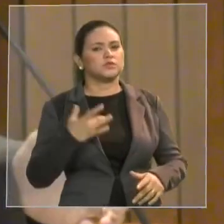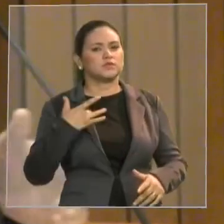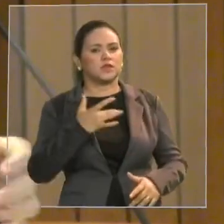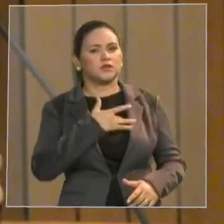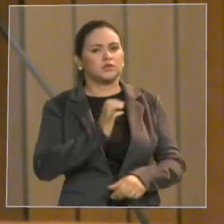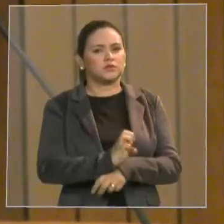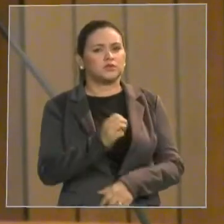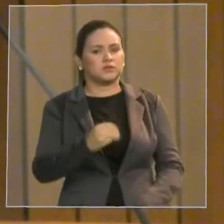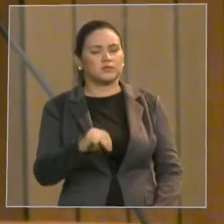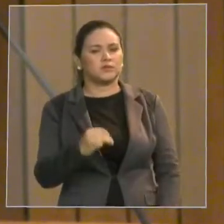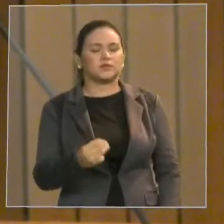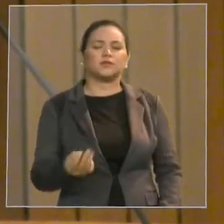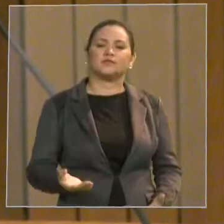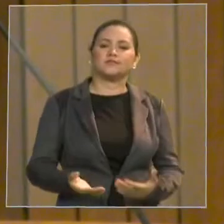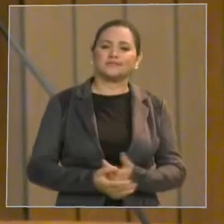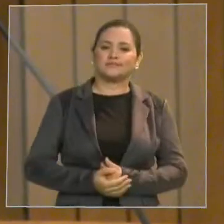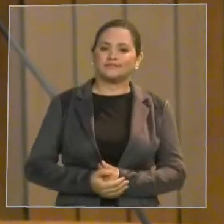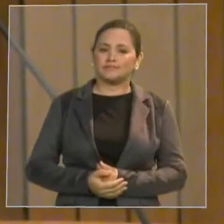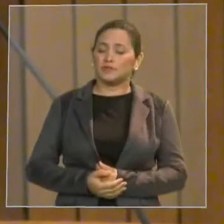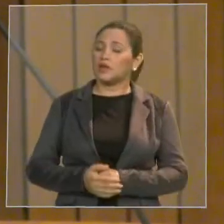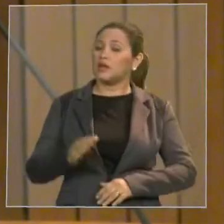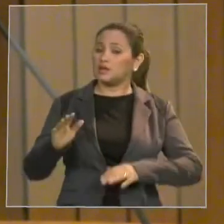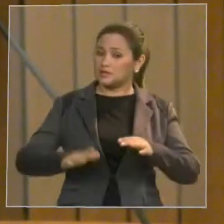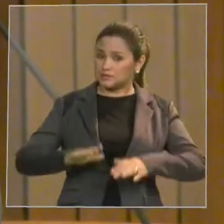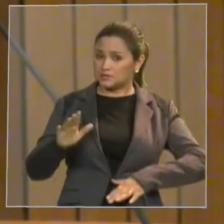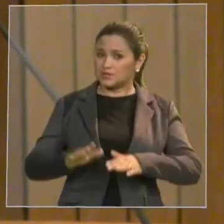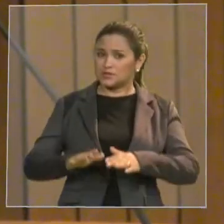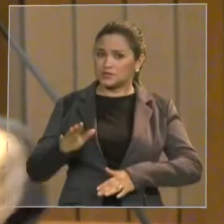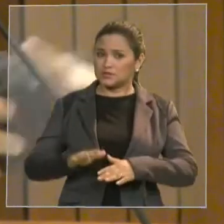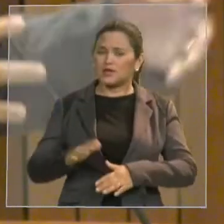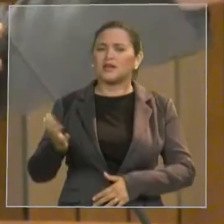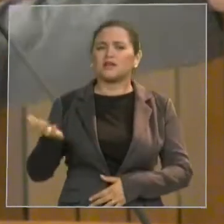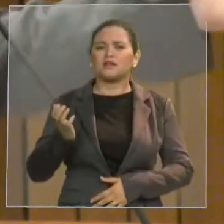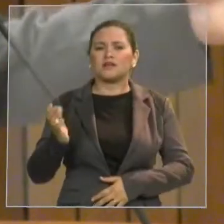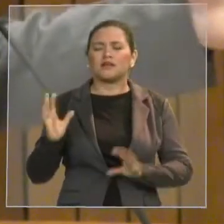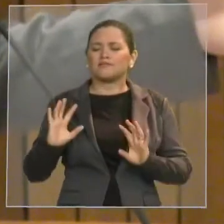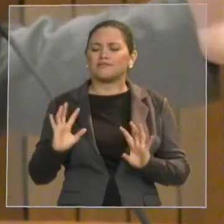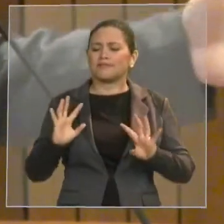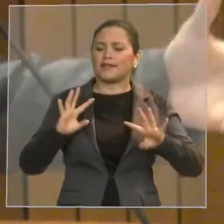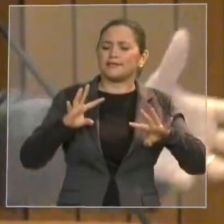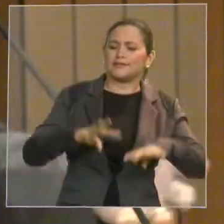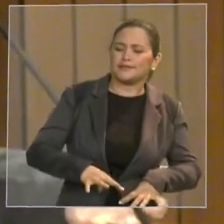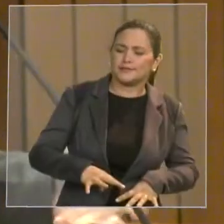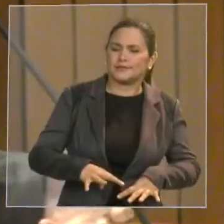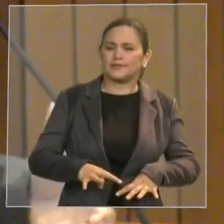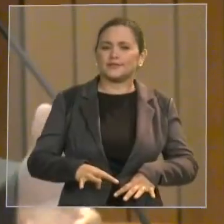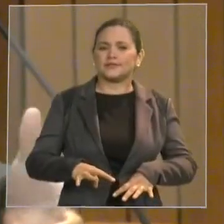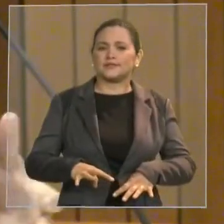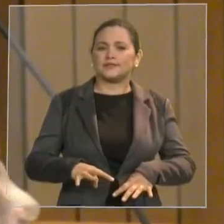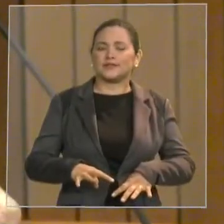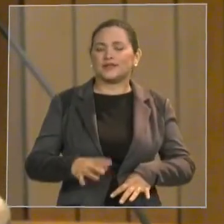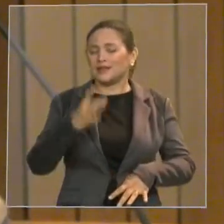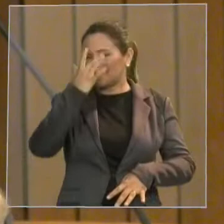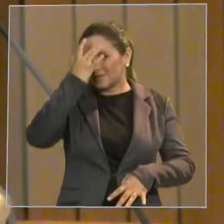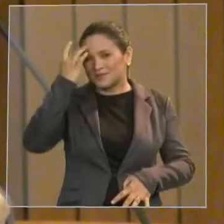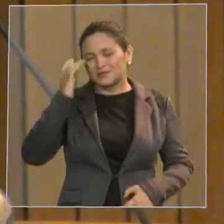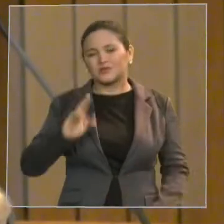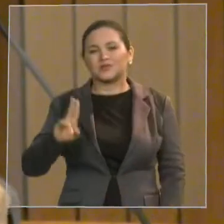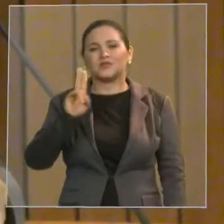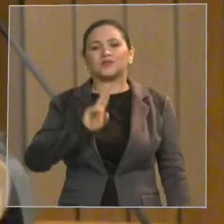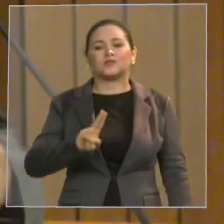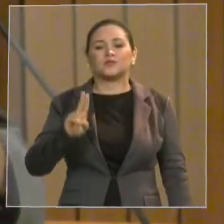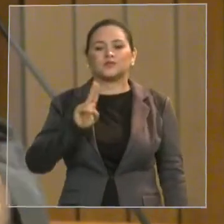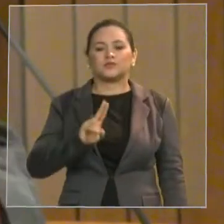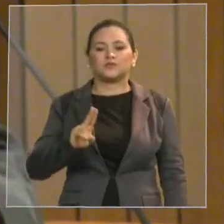Acontece que, muitas vezes, para tentar chamar a atenção da plateia, às vezes as pessoas utilizam até